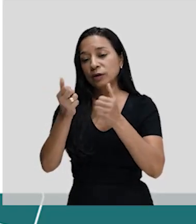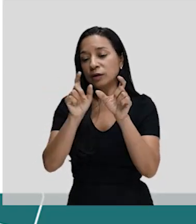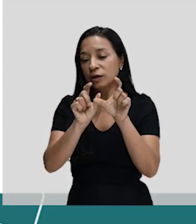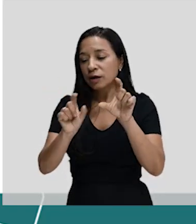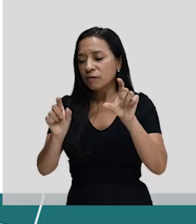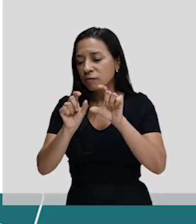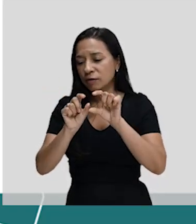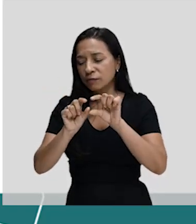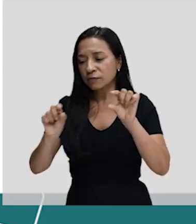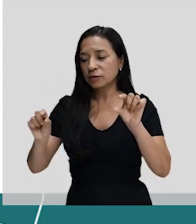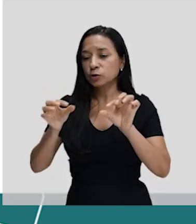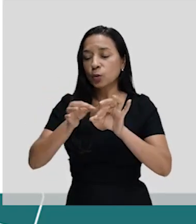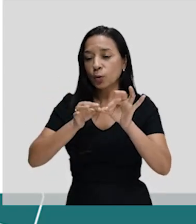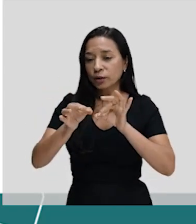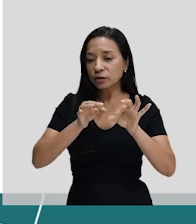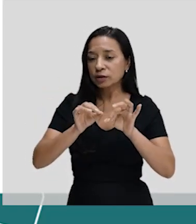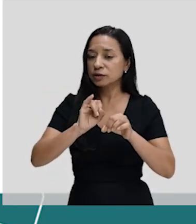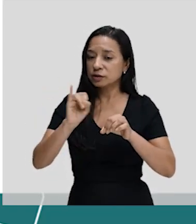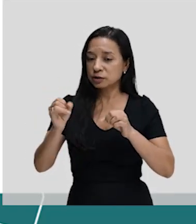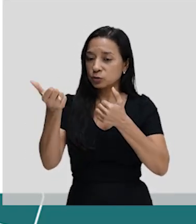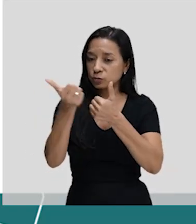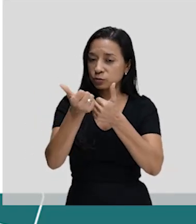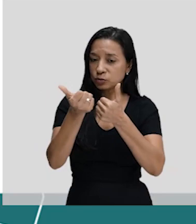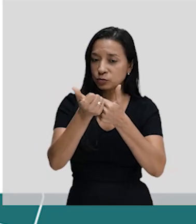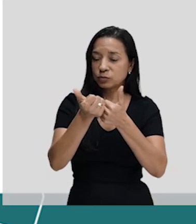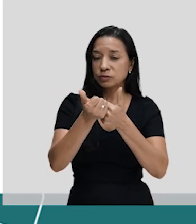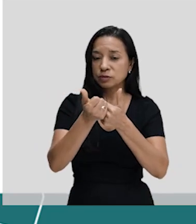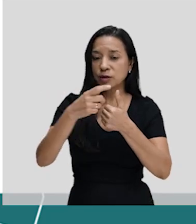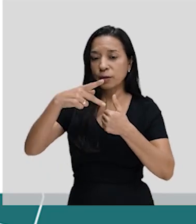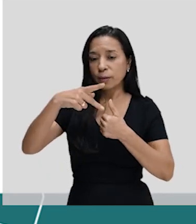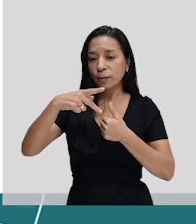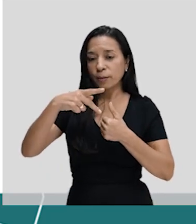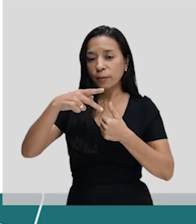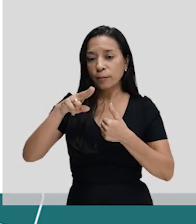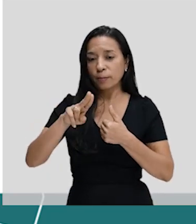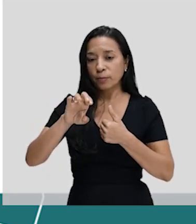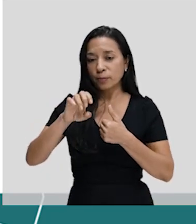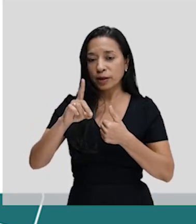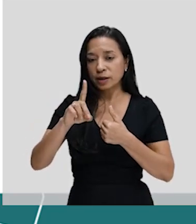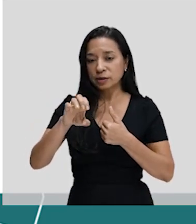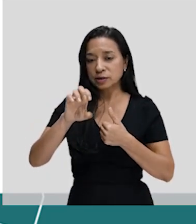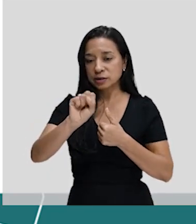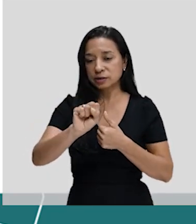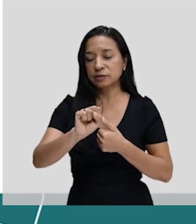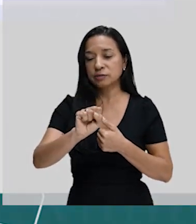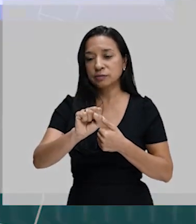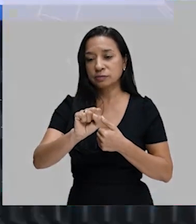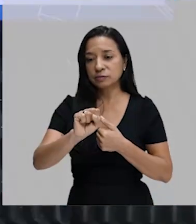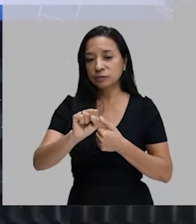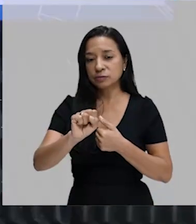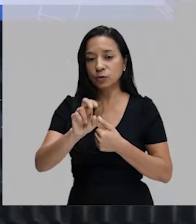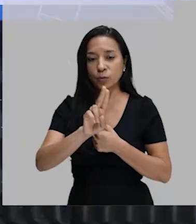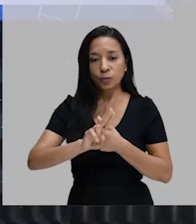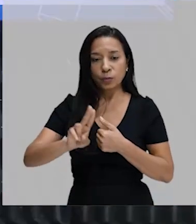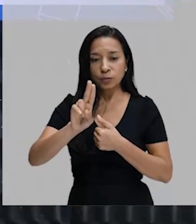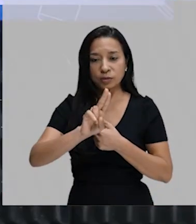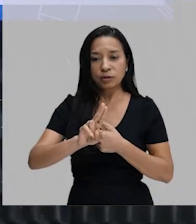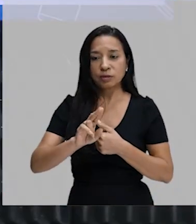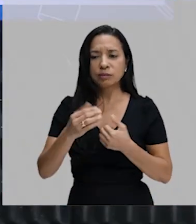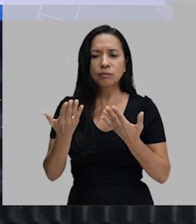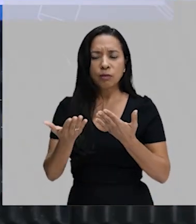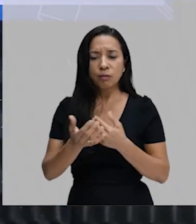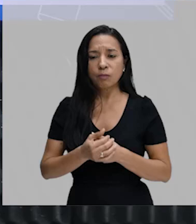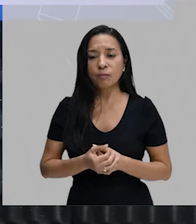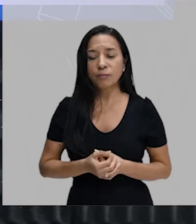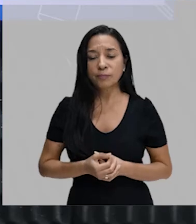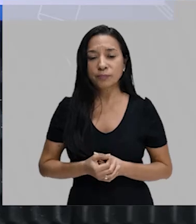para a forma no plural? Essa aqui é mais fácil, tá? Então, é só vocês conjugarem aí na cabecinha de vocês